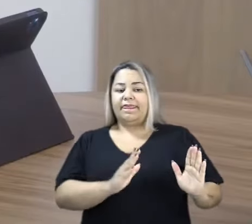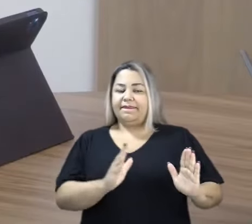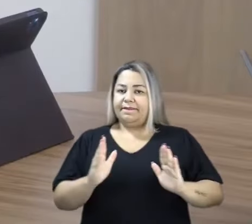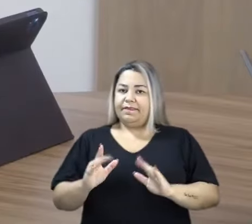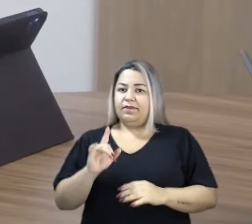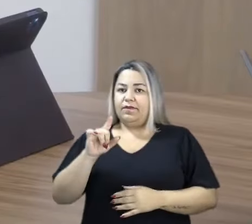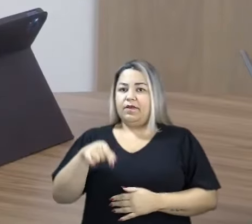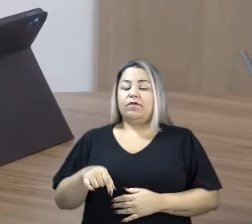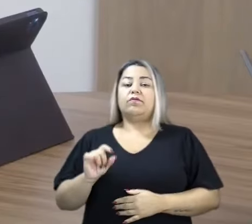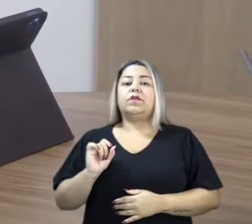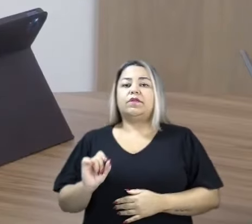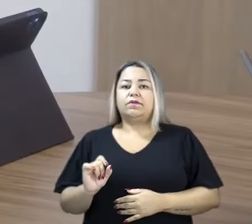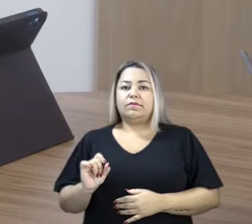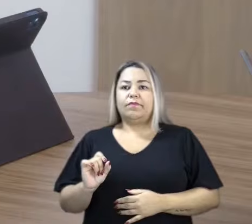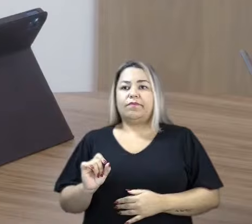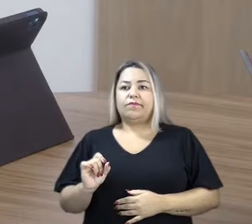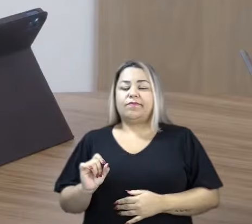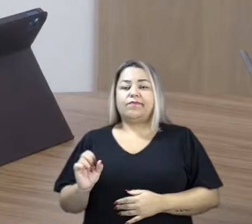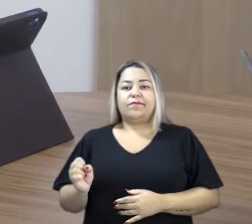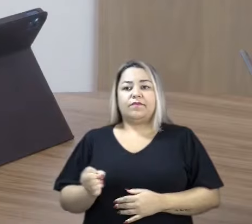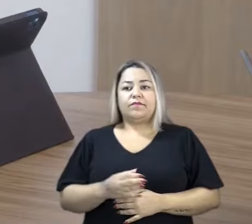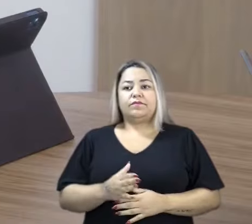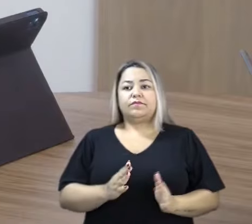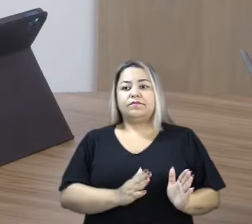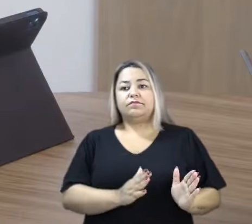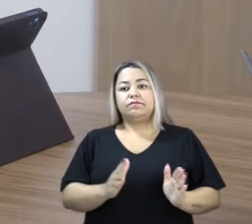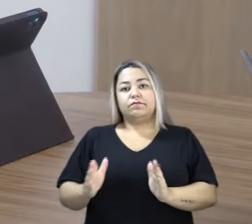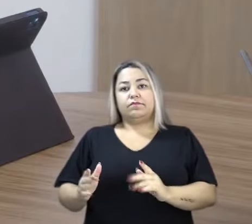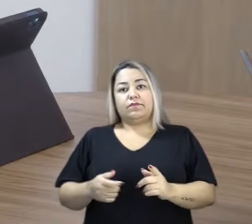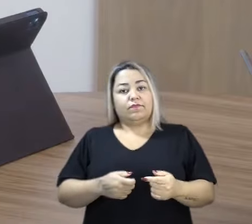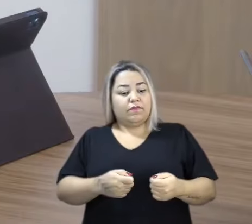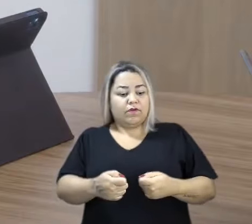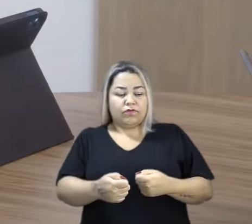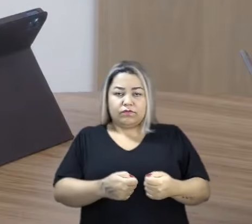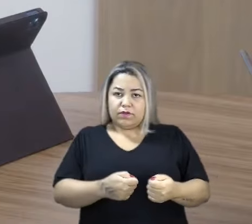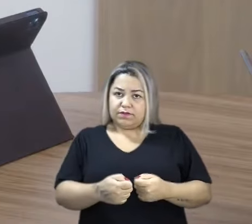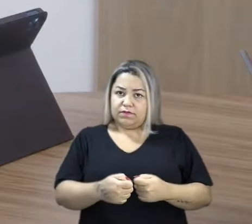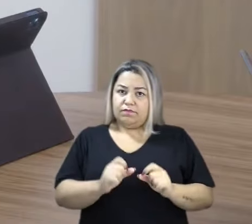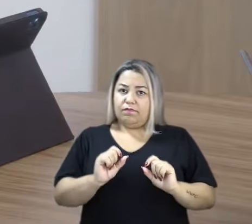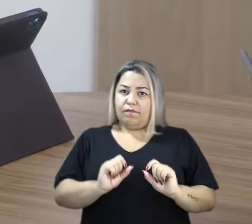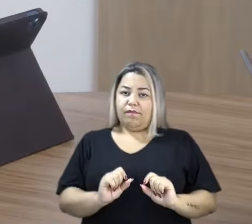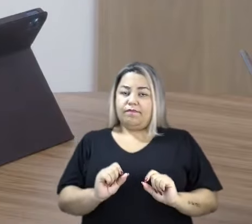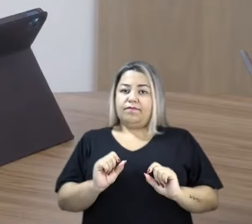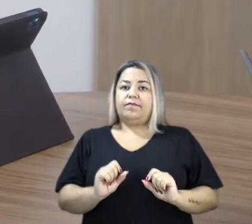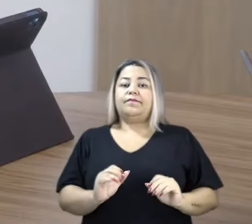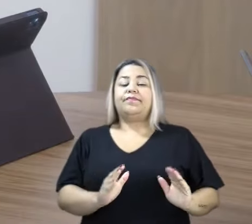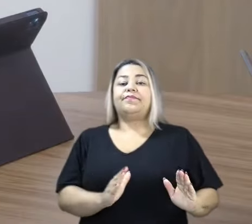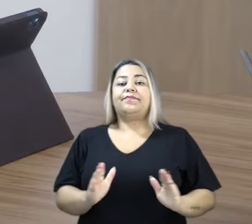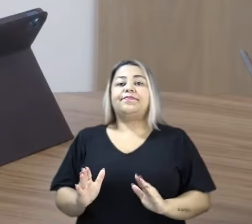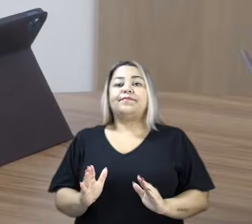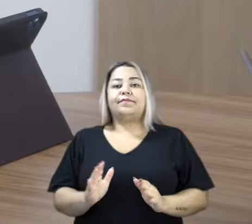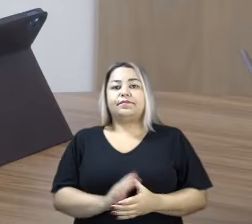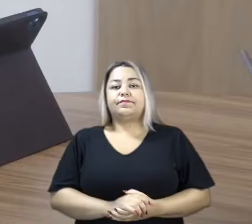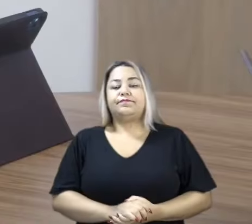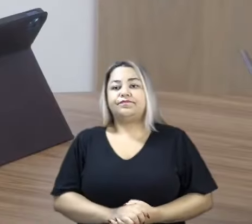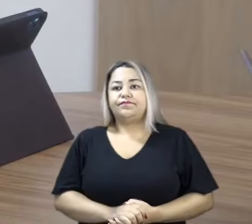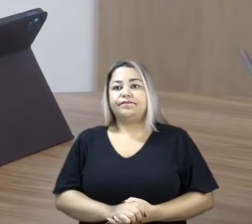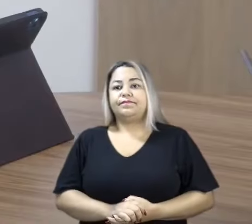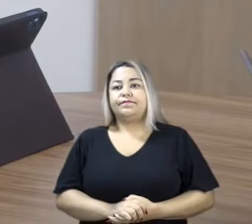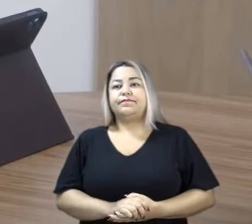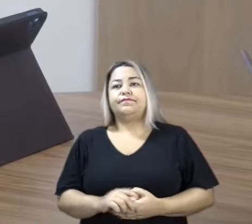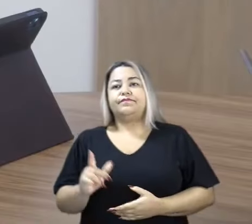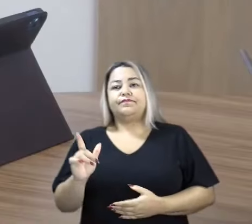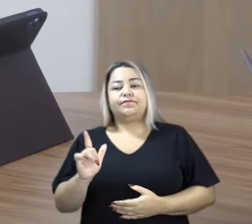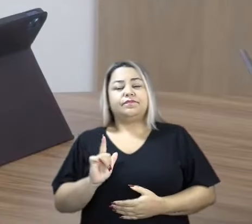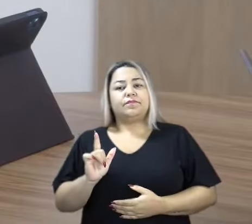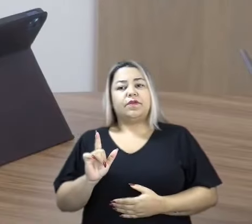que essas 9 fases até a titulação, né, que é um processo que exige a